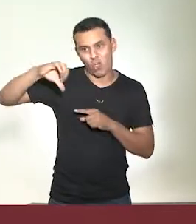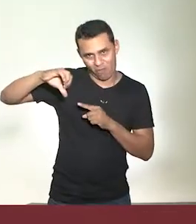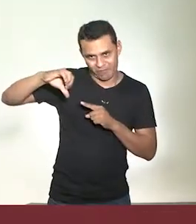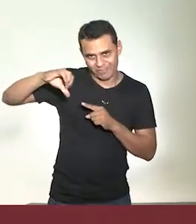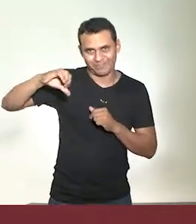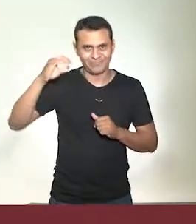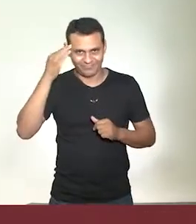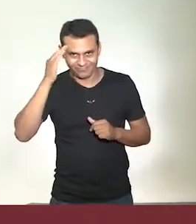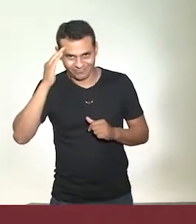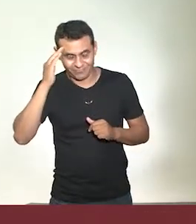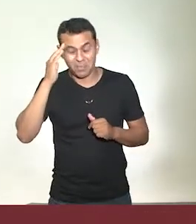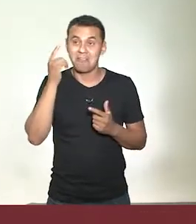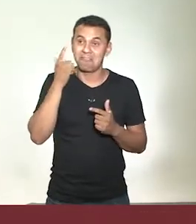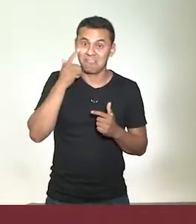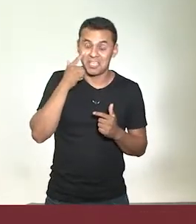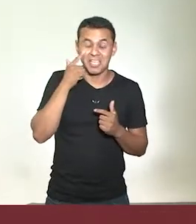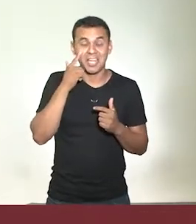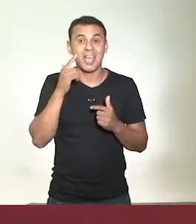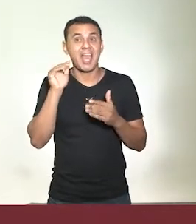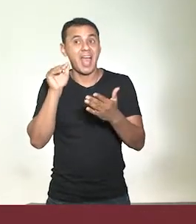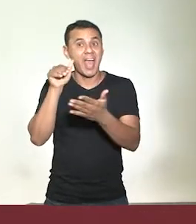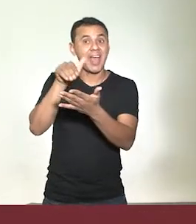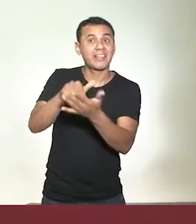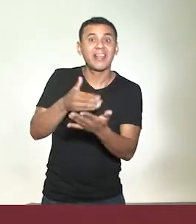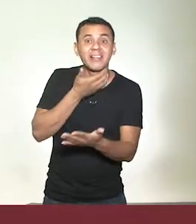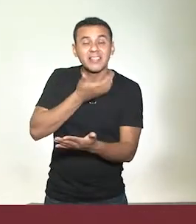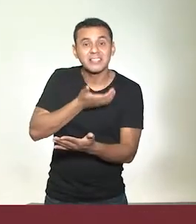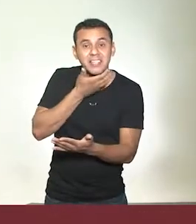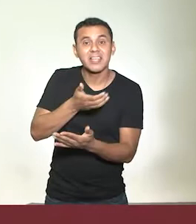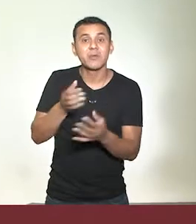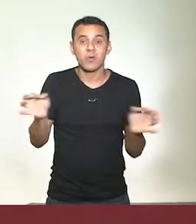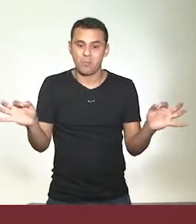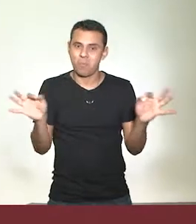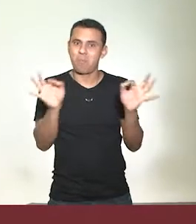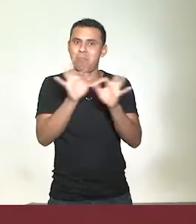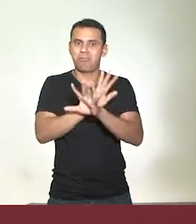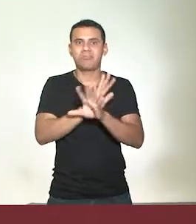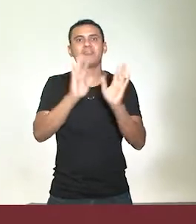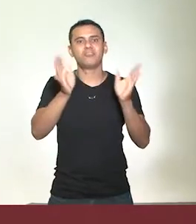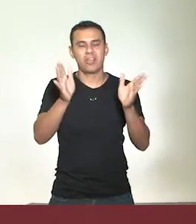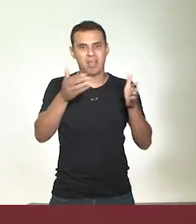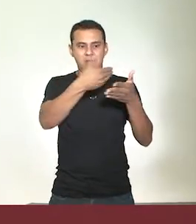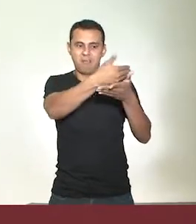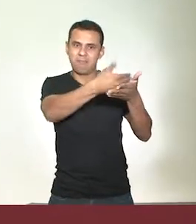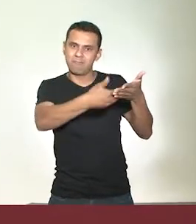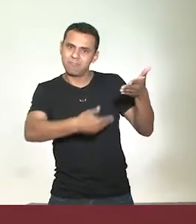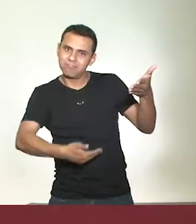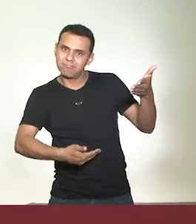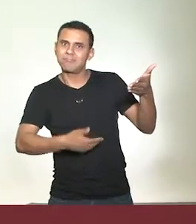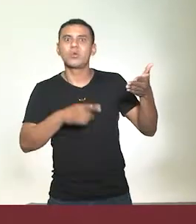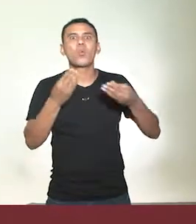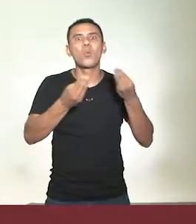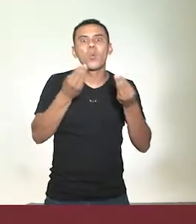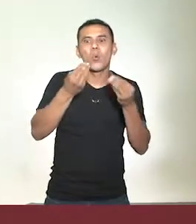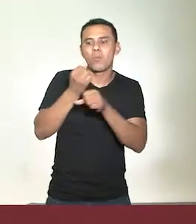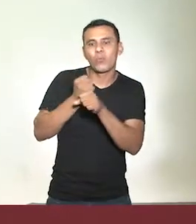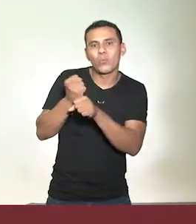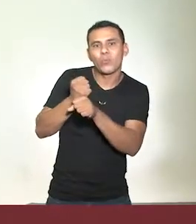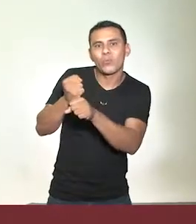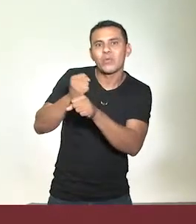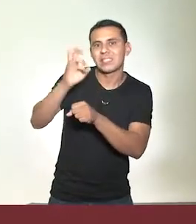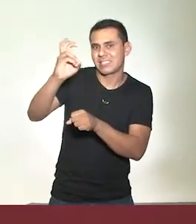e quem sabe até o final do ano nós tenhamos já um espectro mais do que